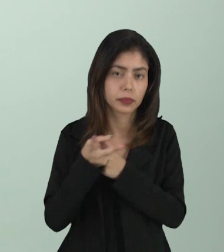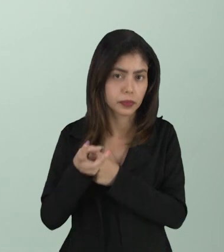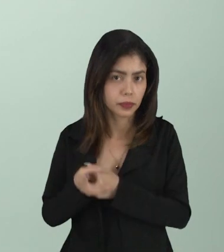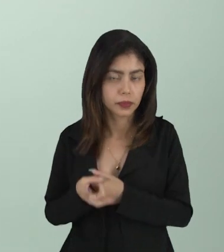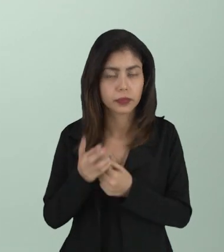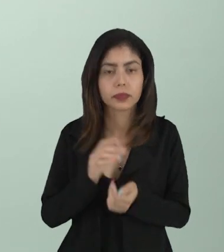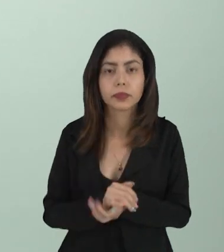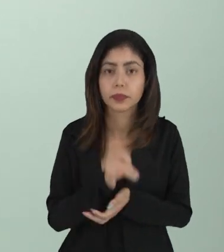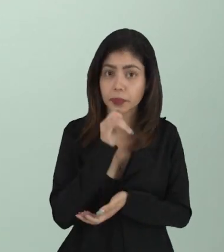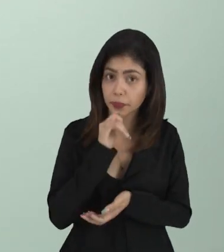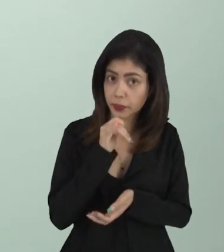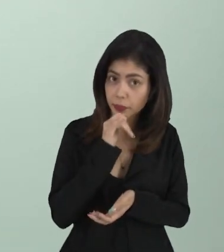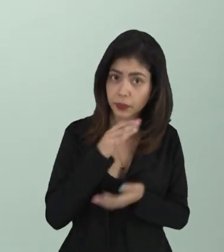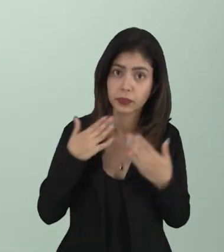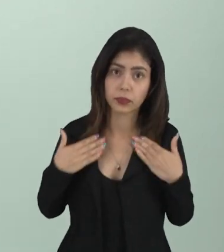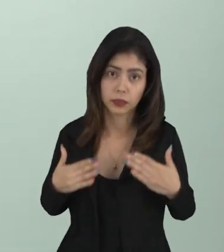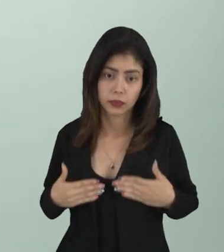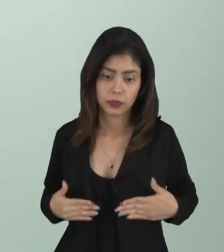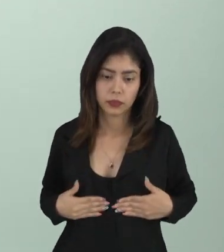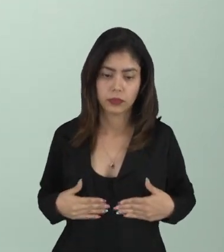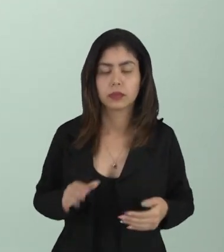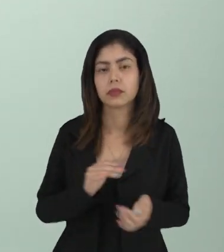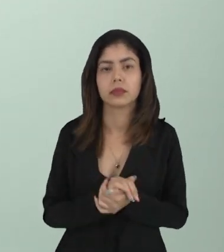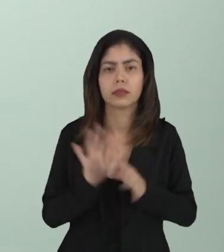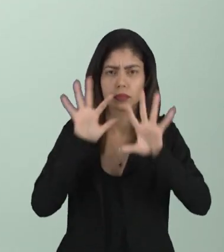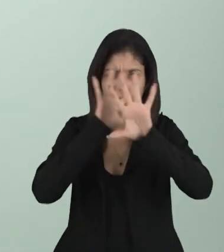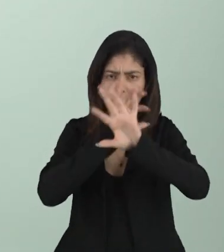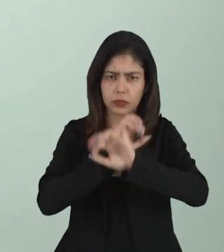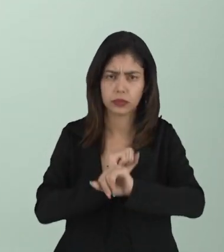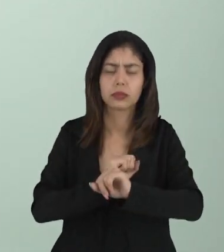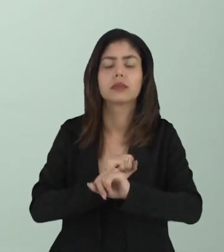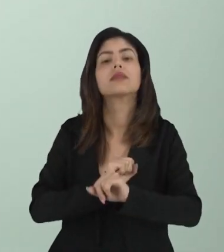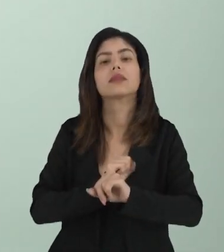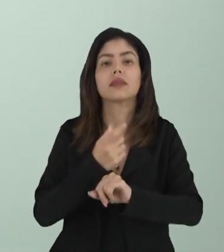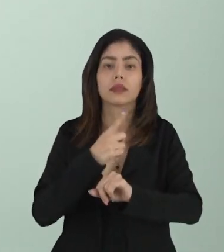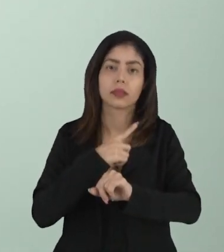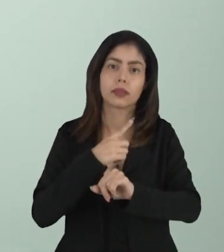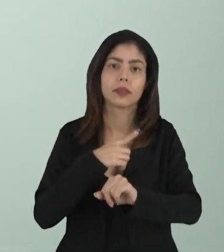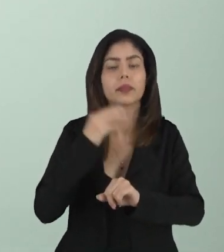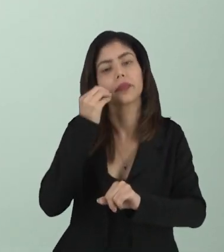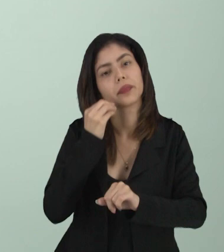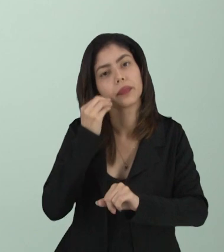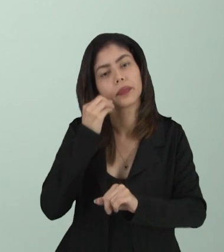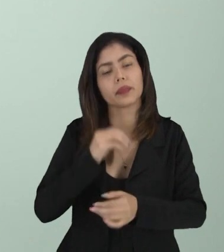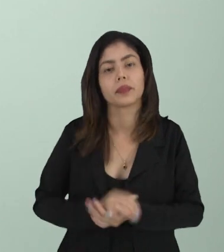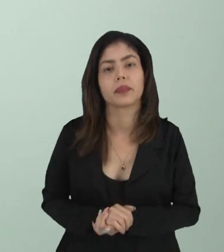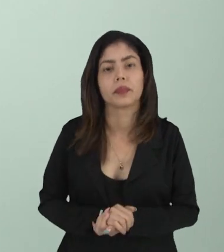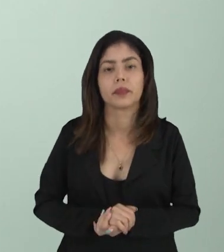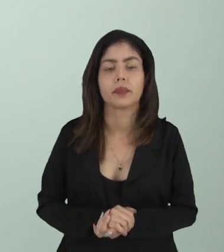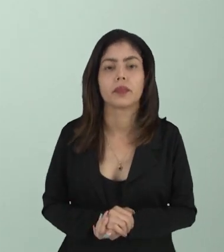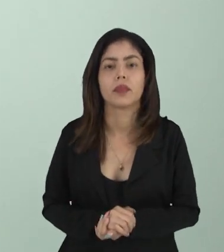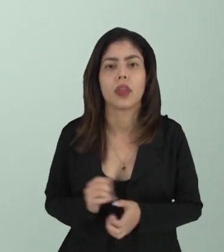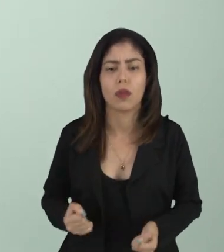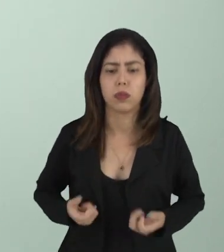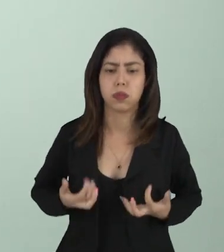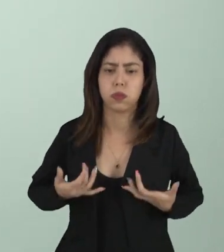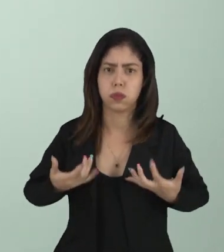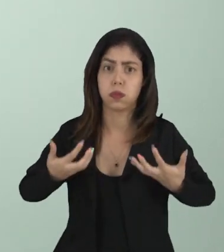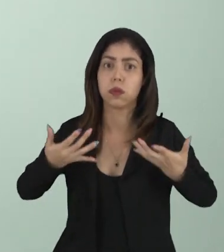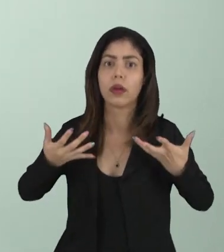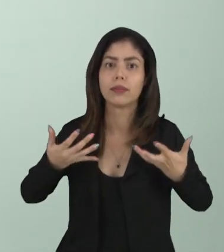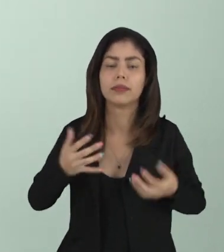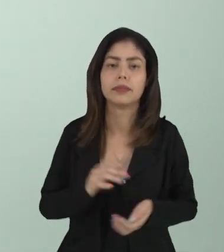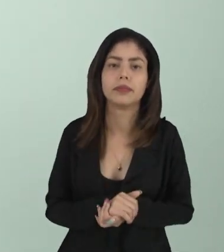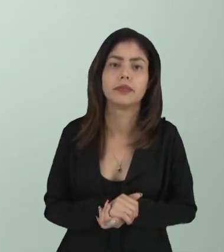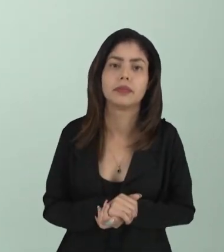É por isso, por exemplo, que as roupas pretas, elas tendem a aquecer mais, dá a impressão